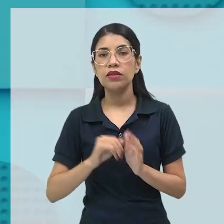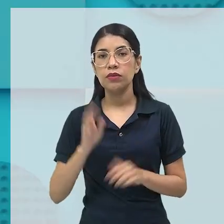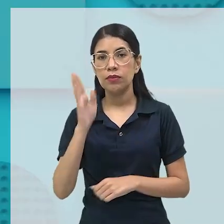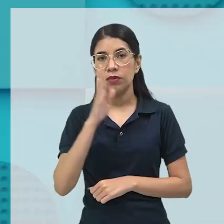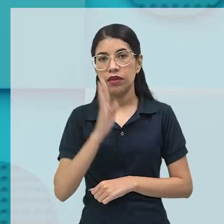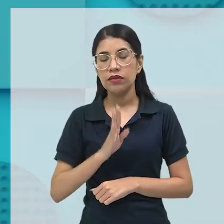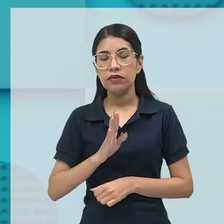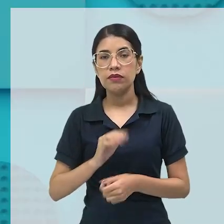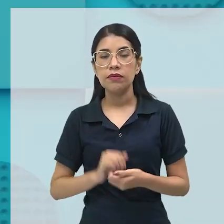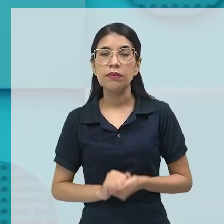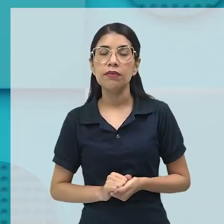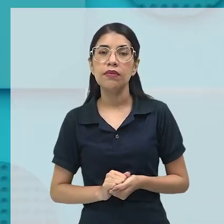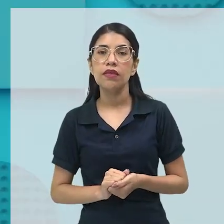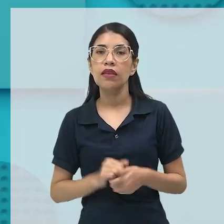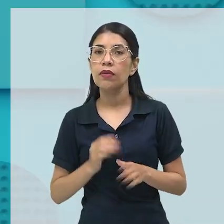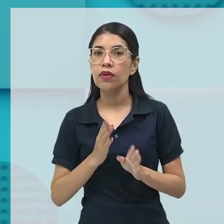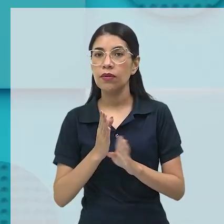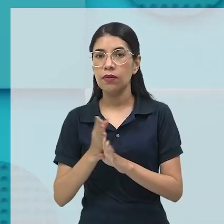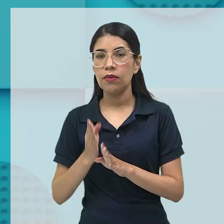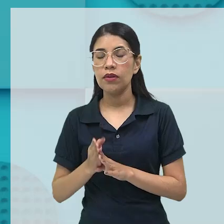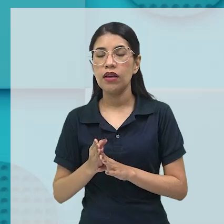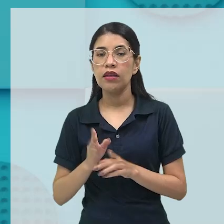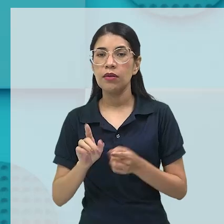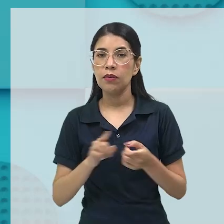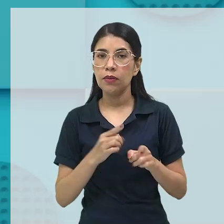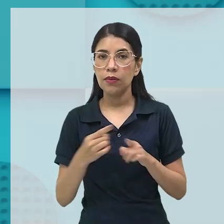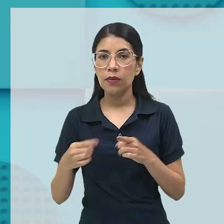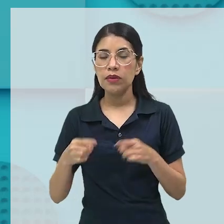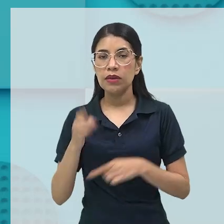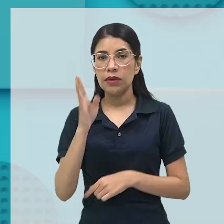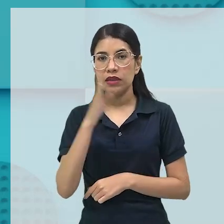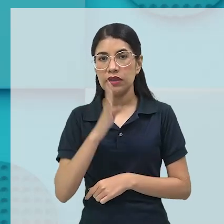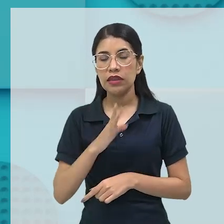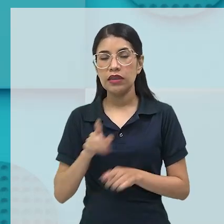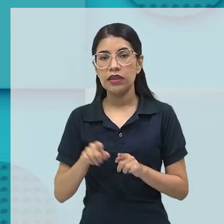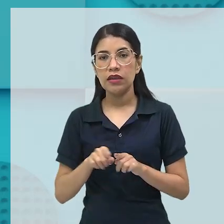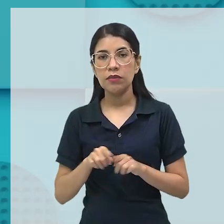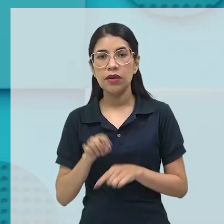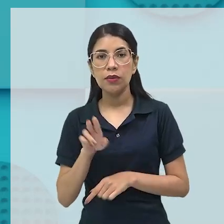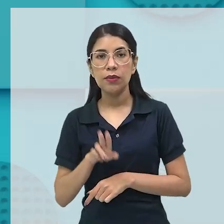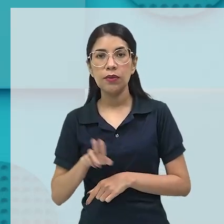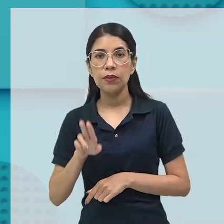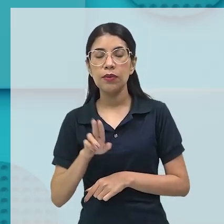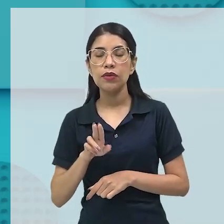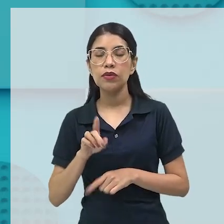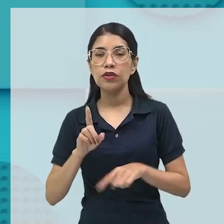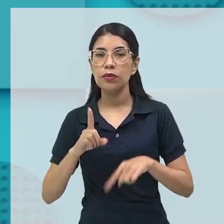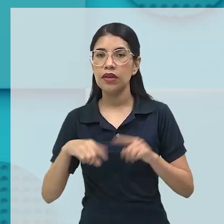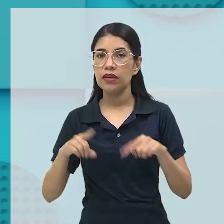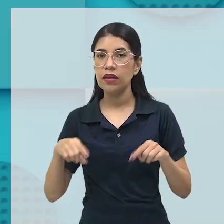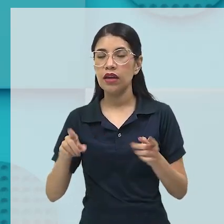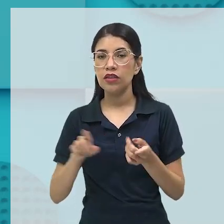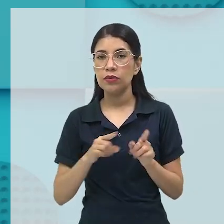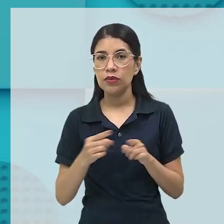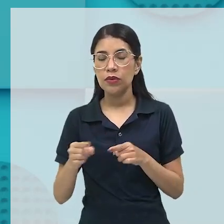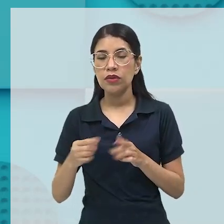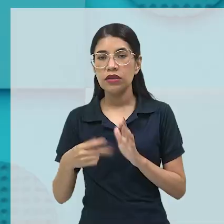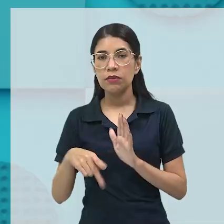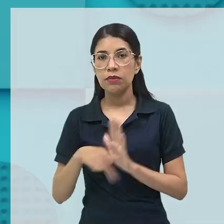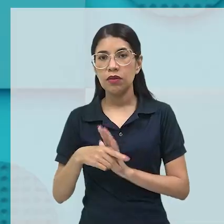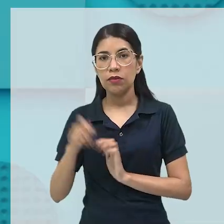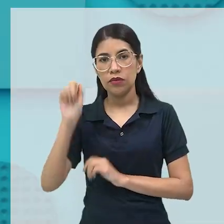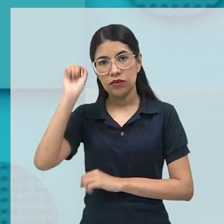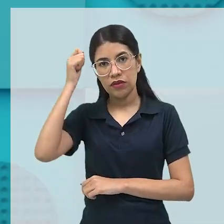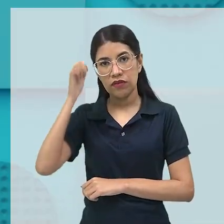brasileira. Então a gente vai encontrar na música brasileira a utilização desses instrumentos de origem